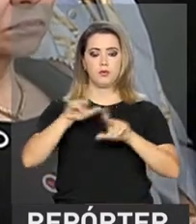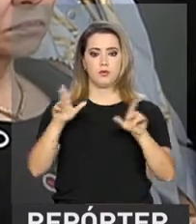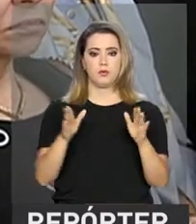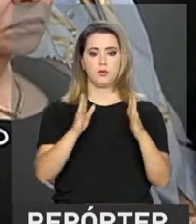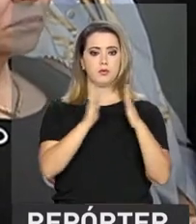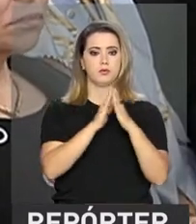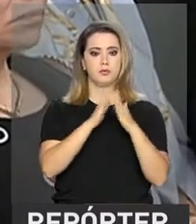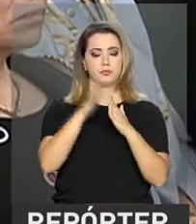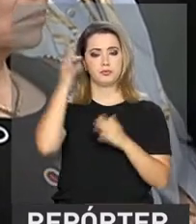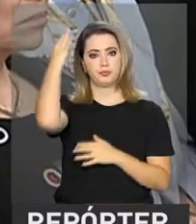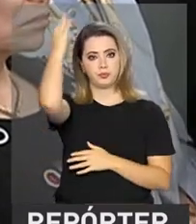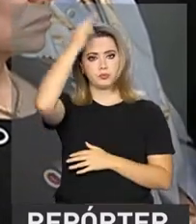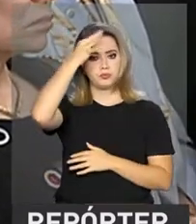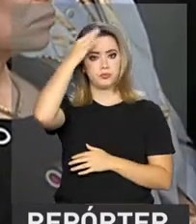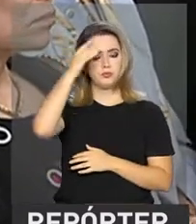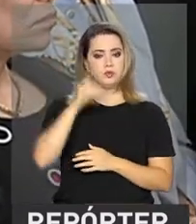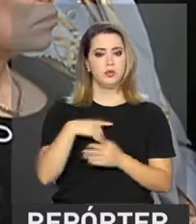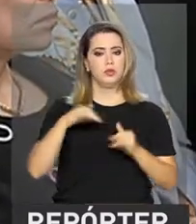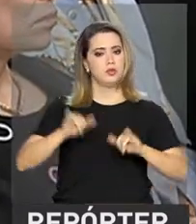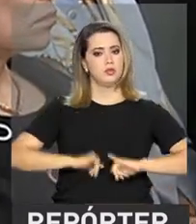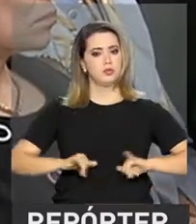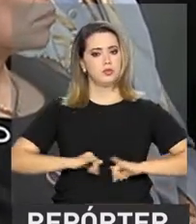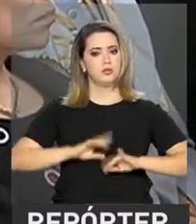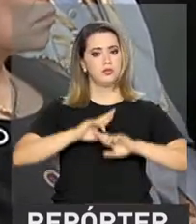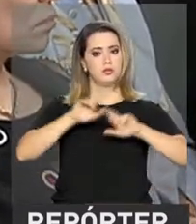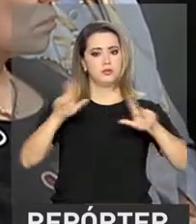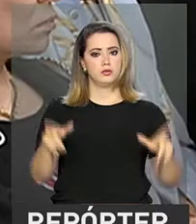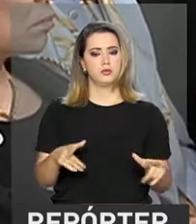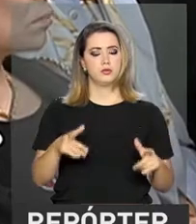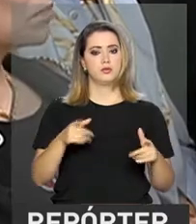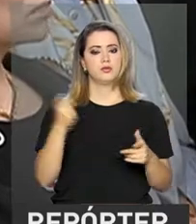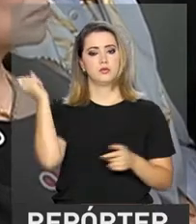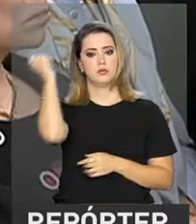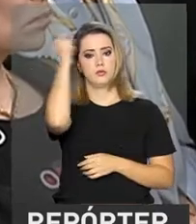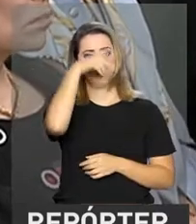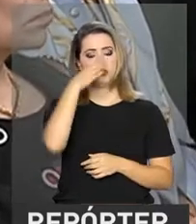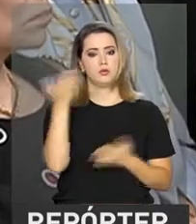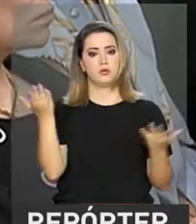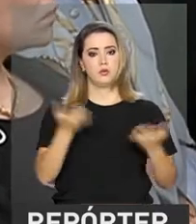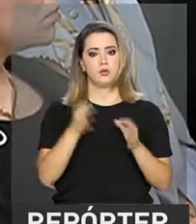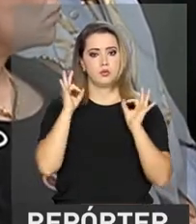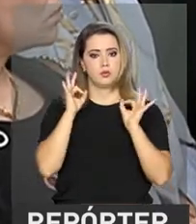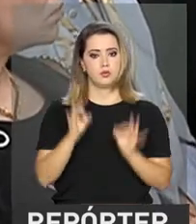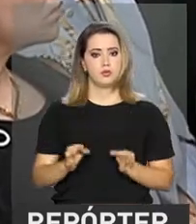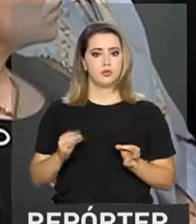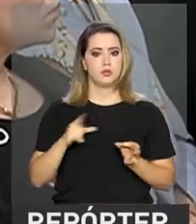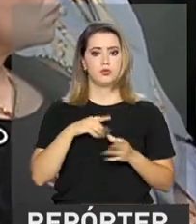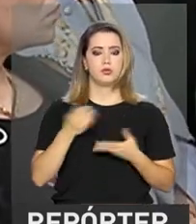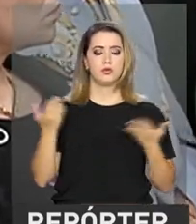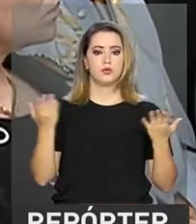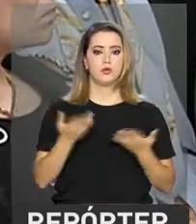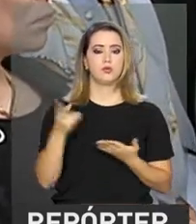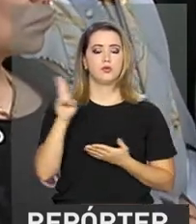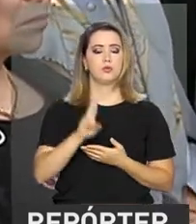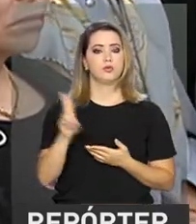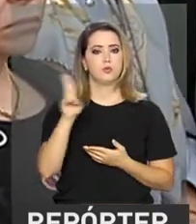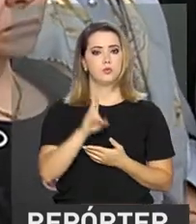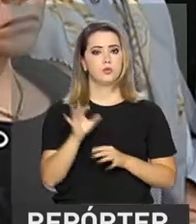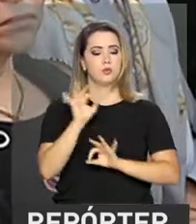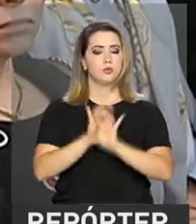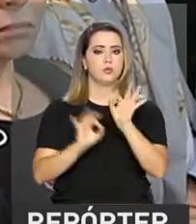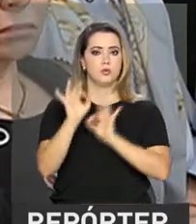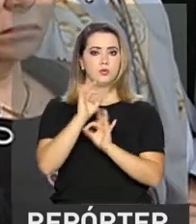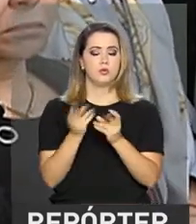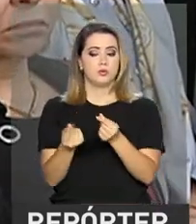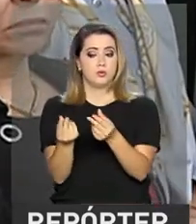Santas Casas que sofrem tantas dificuldades e que, de forma justa, terão hoje um instrumento para a reorganização